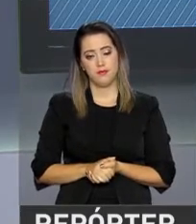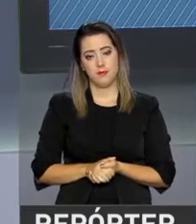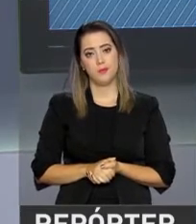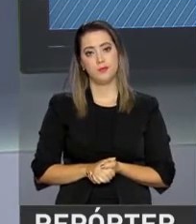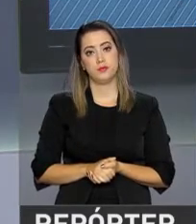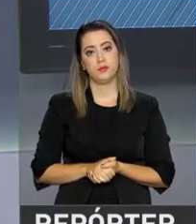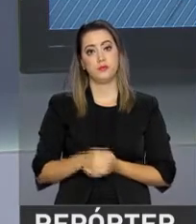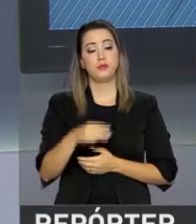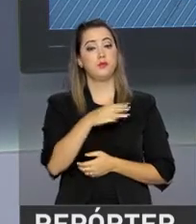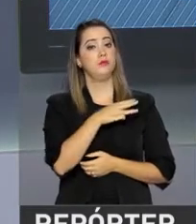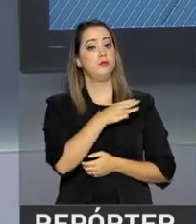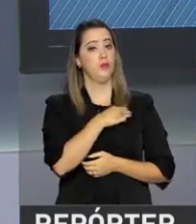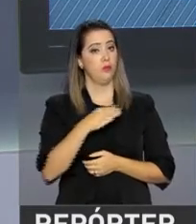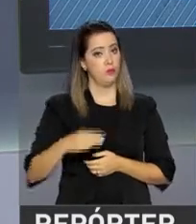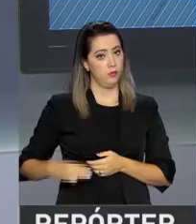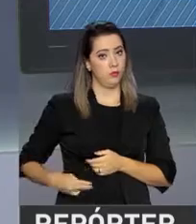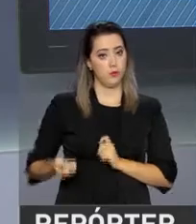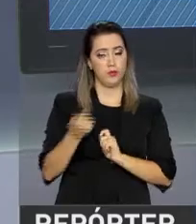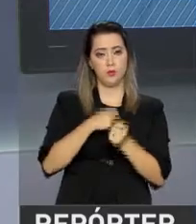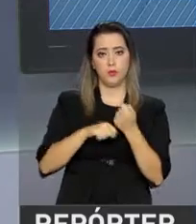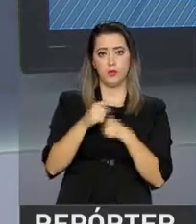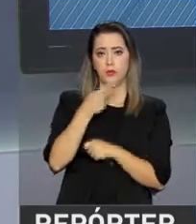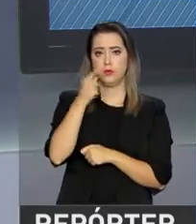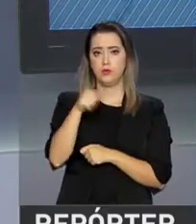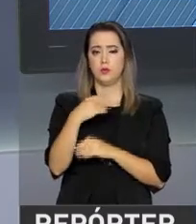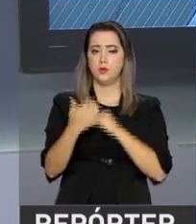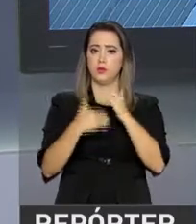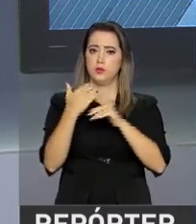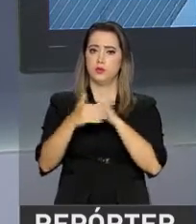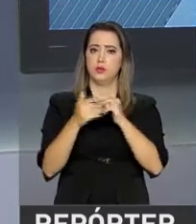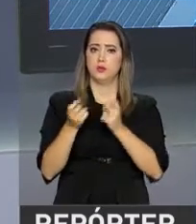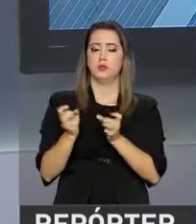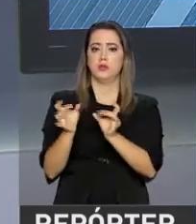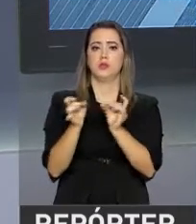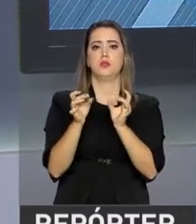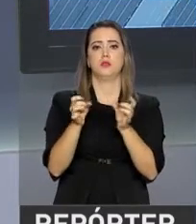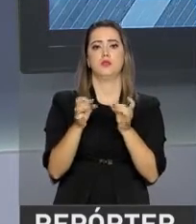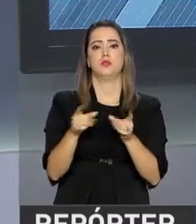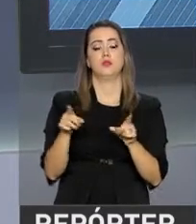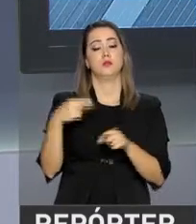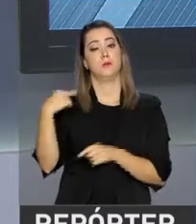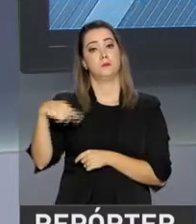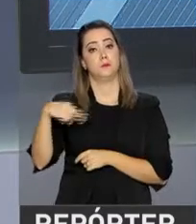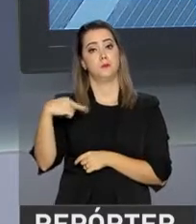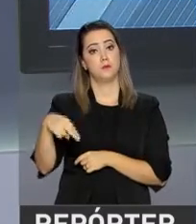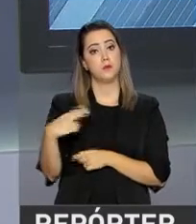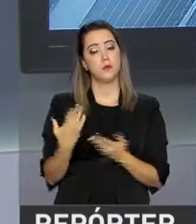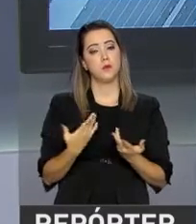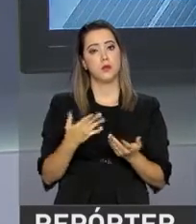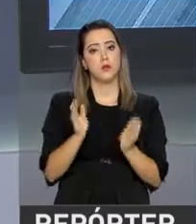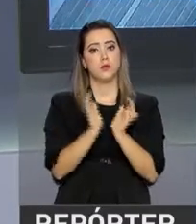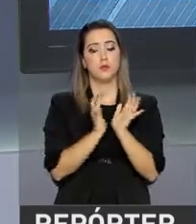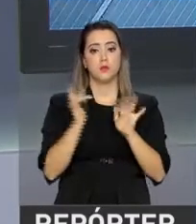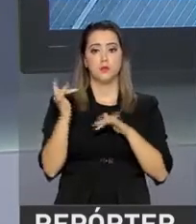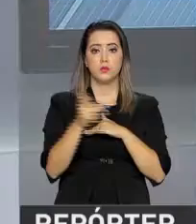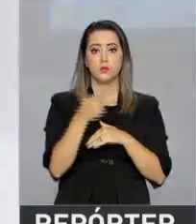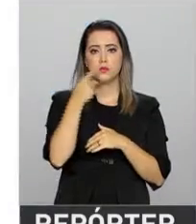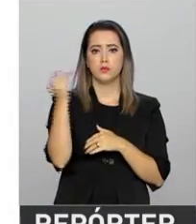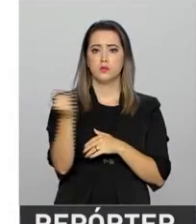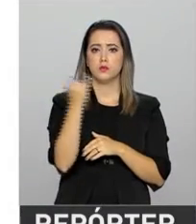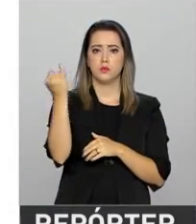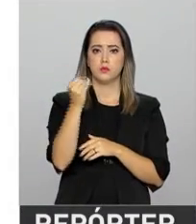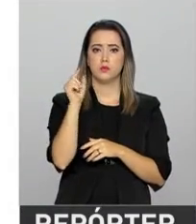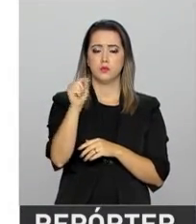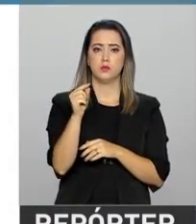e henrique meirelles comentou nas redes sociais o crescimento das vendas do comércio em novembro o ministro destacou o aumento